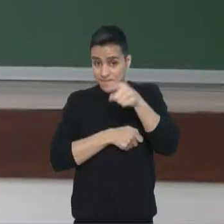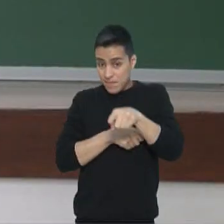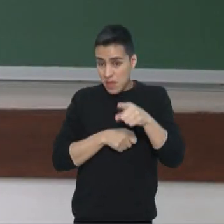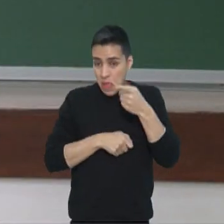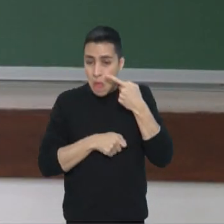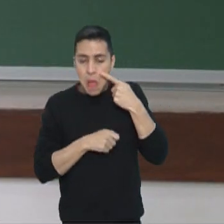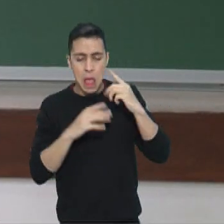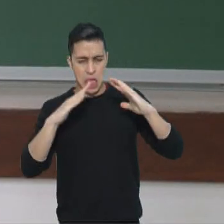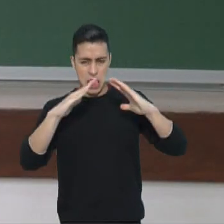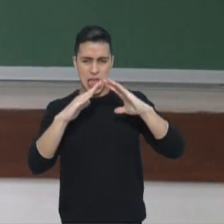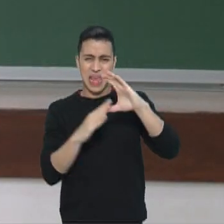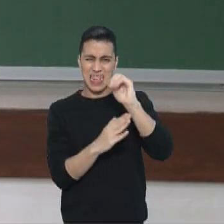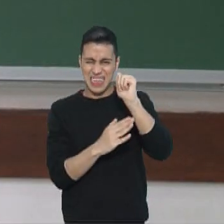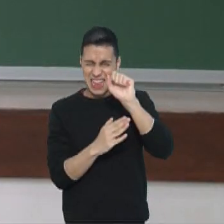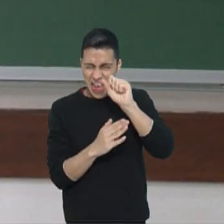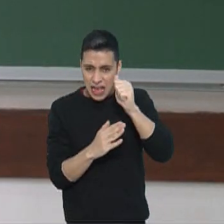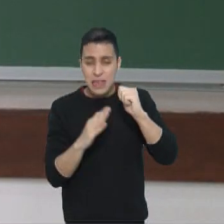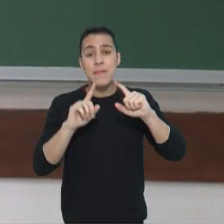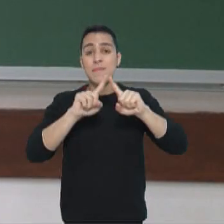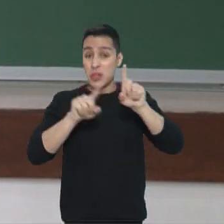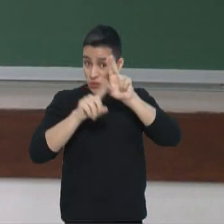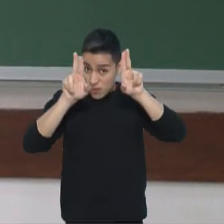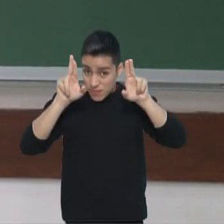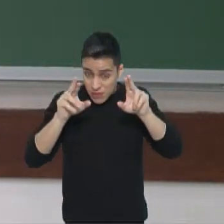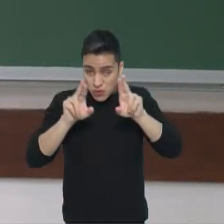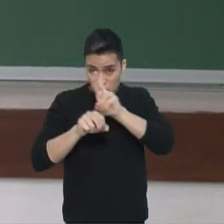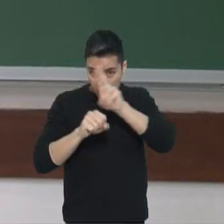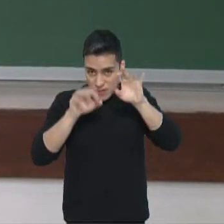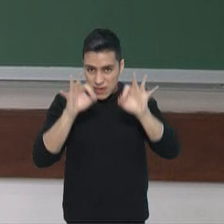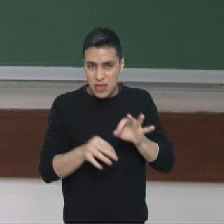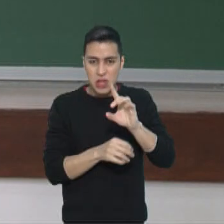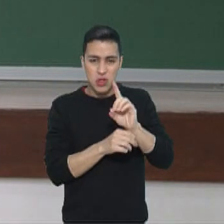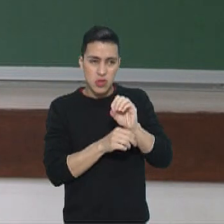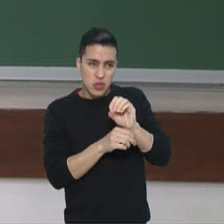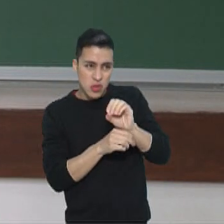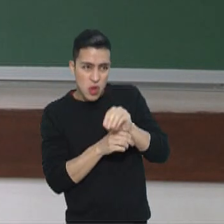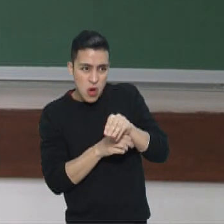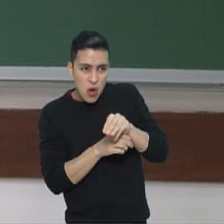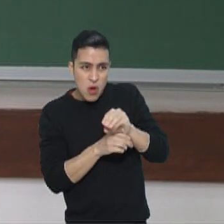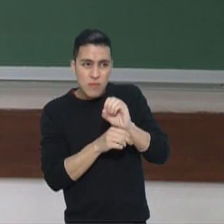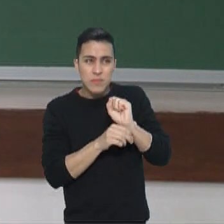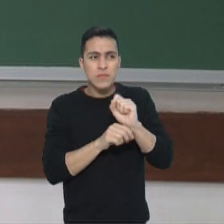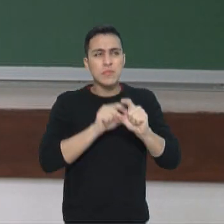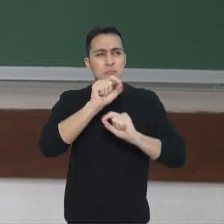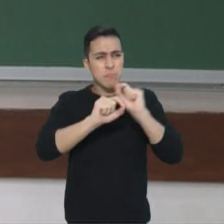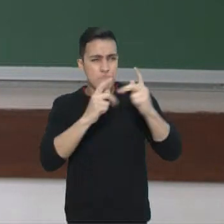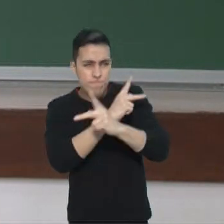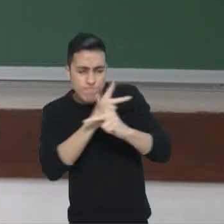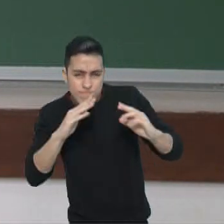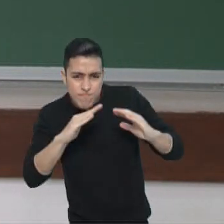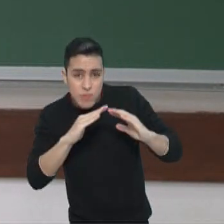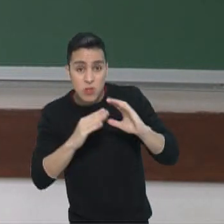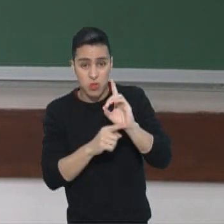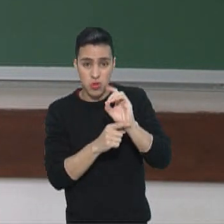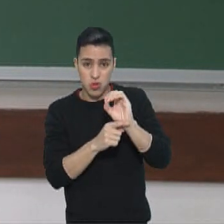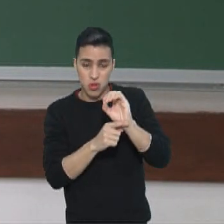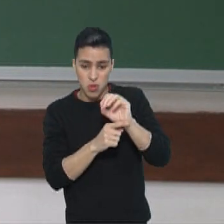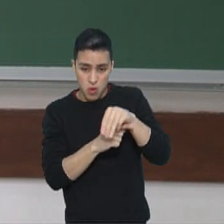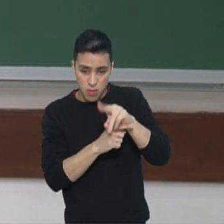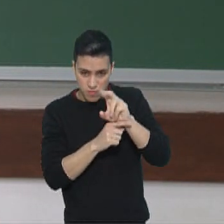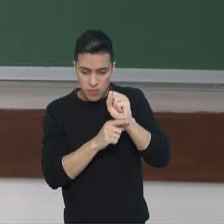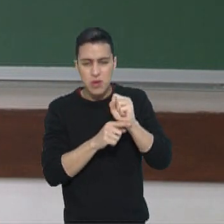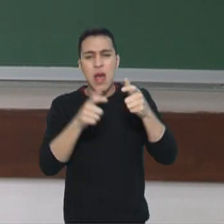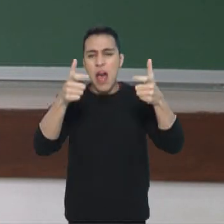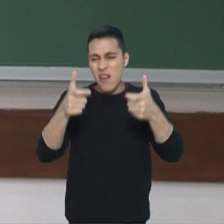as casas em latim chamadas de domus. Essas casas que os romanos habitavam nas regiões da cidade, nas